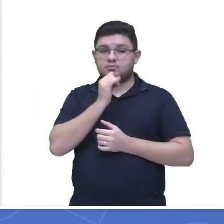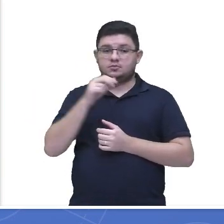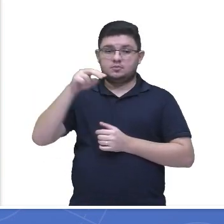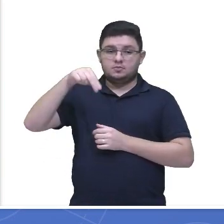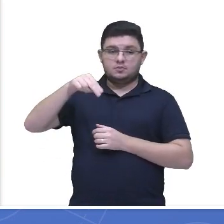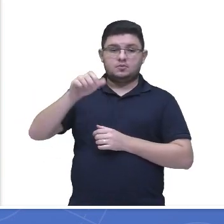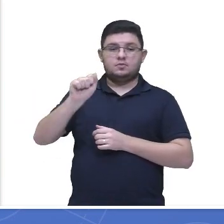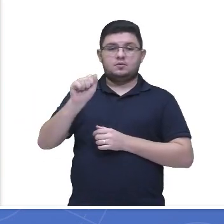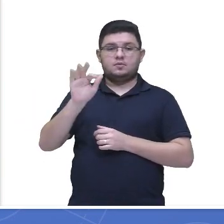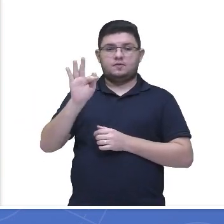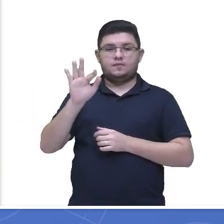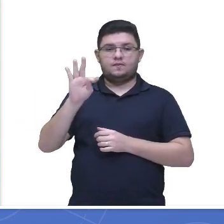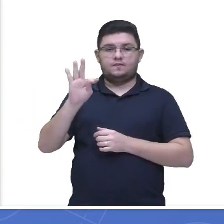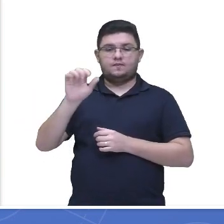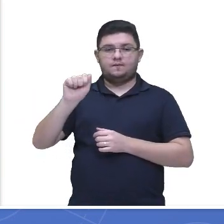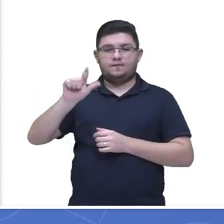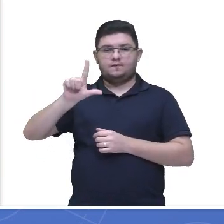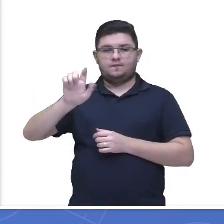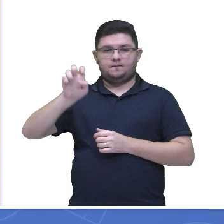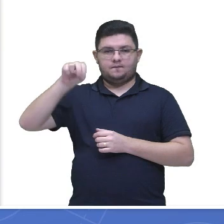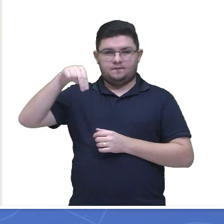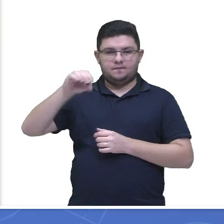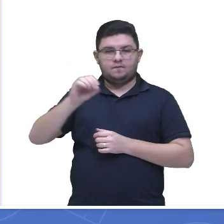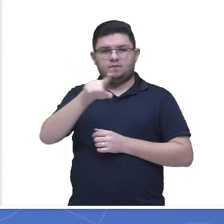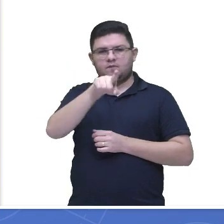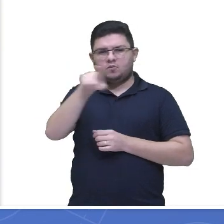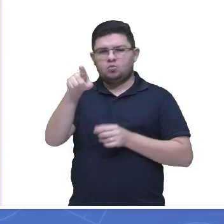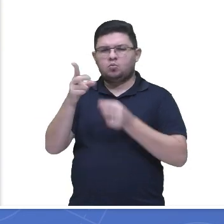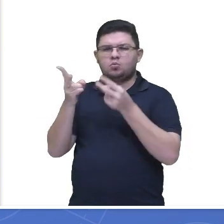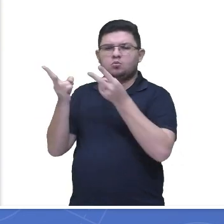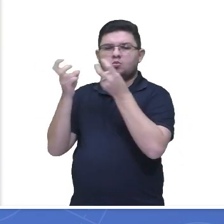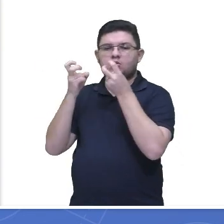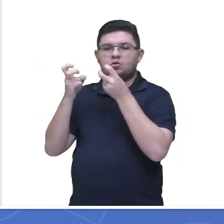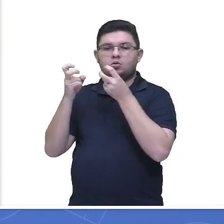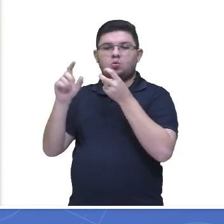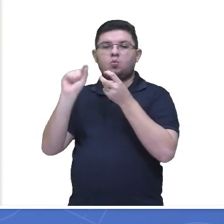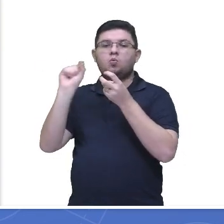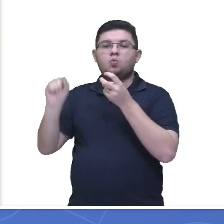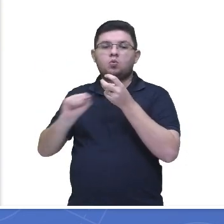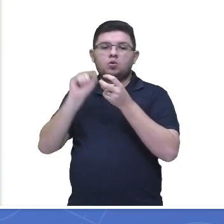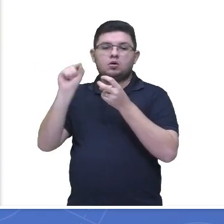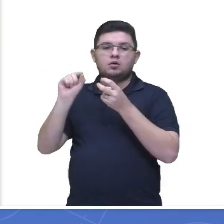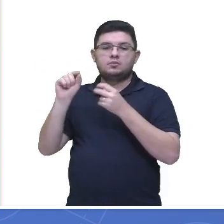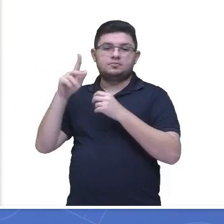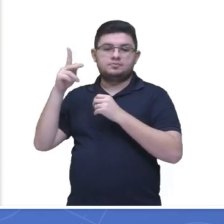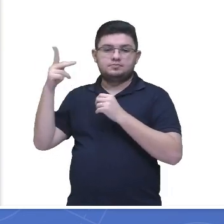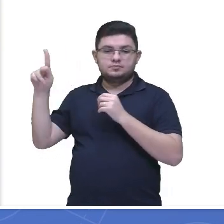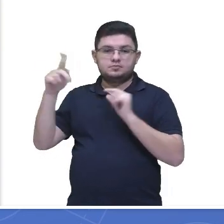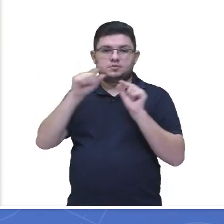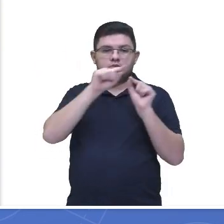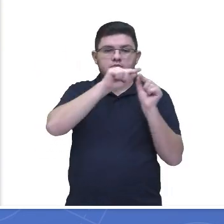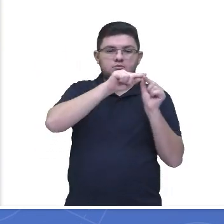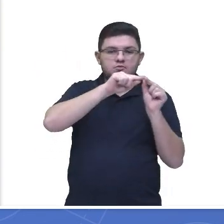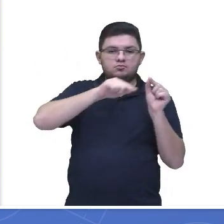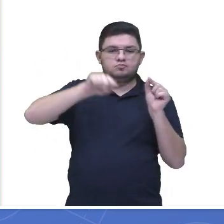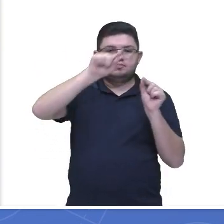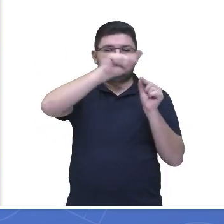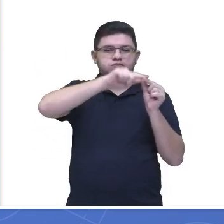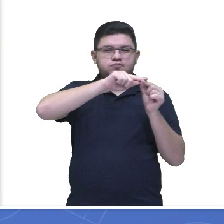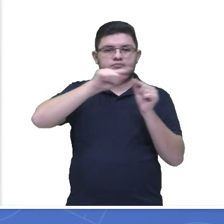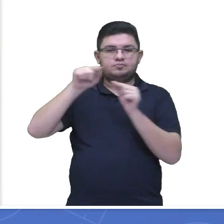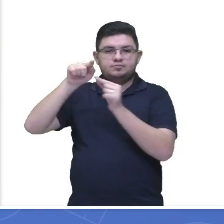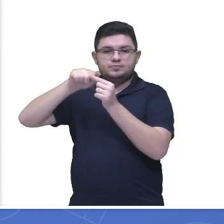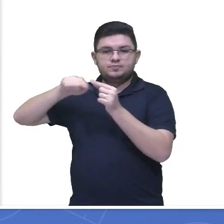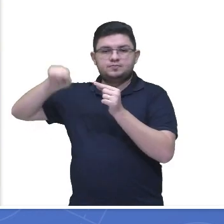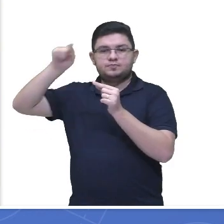tá? Observem que os anéis aromáticos dessa cadeia carbônica,